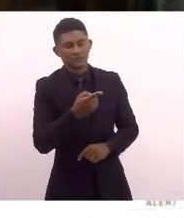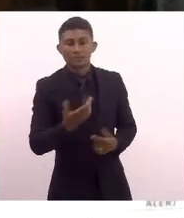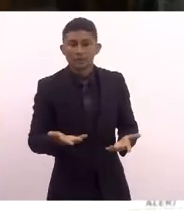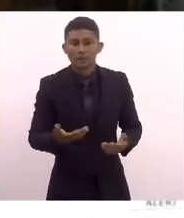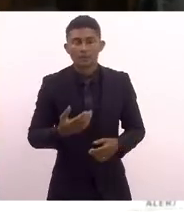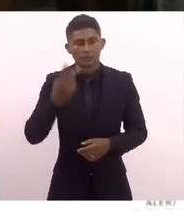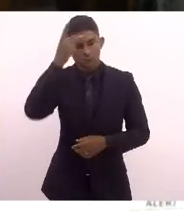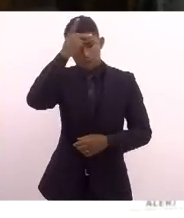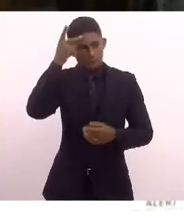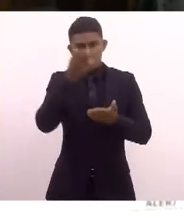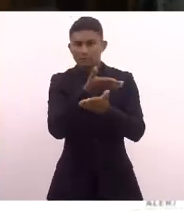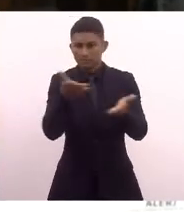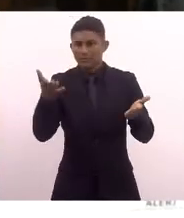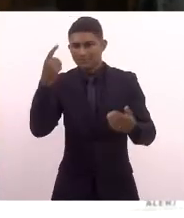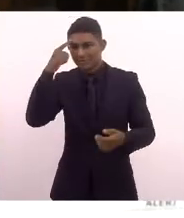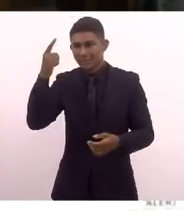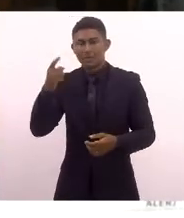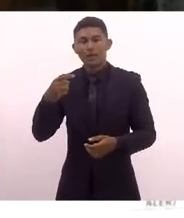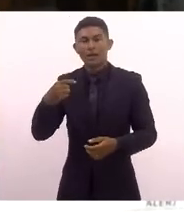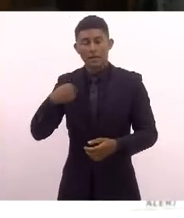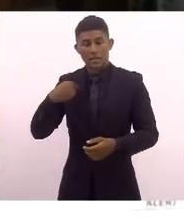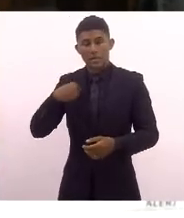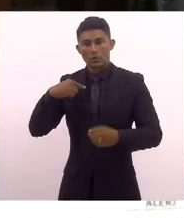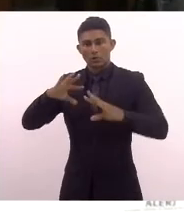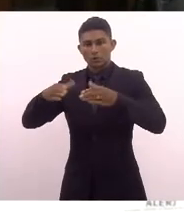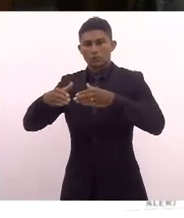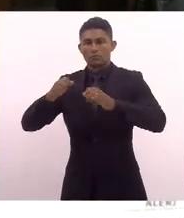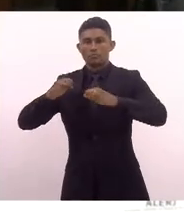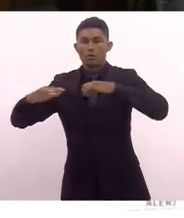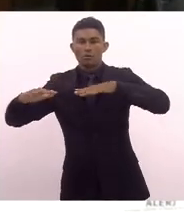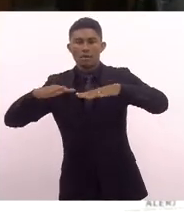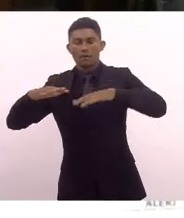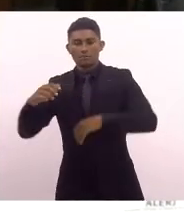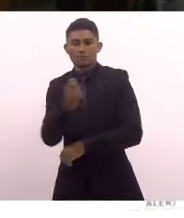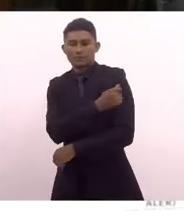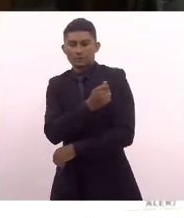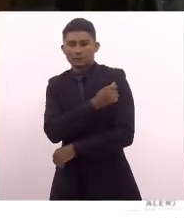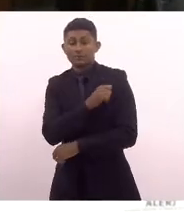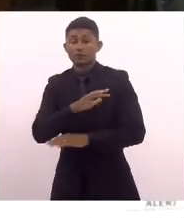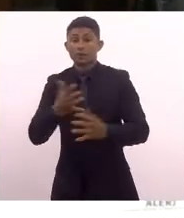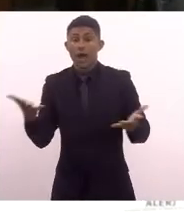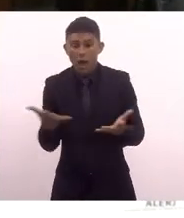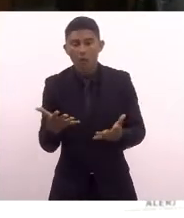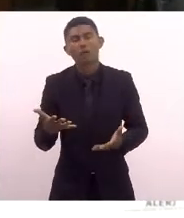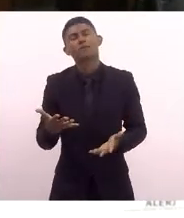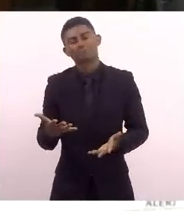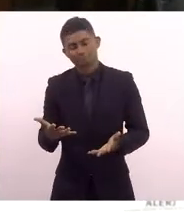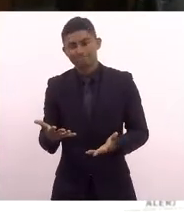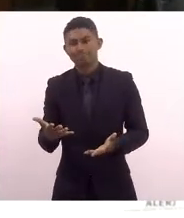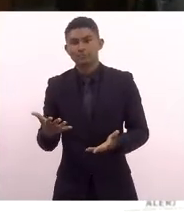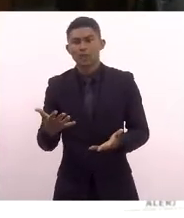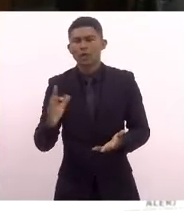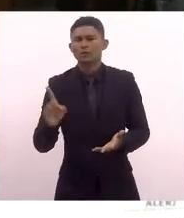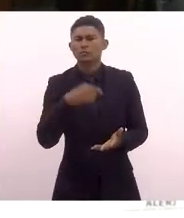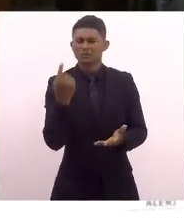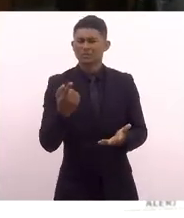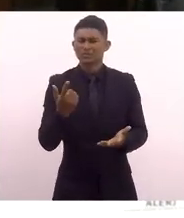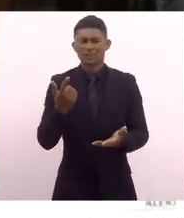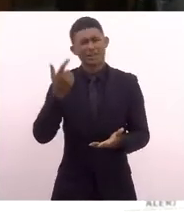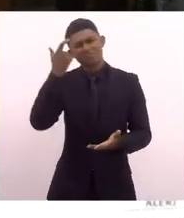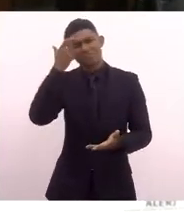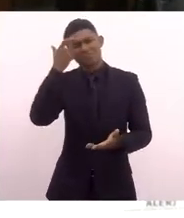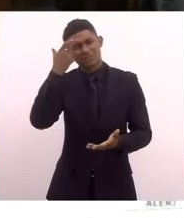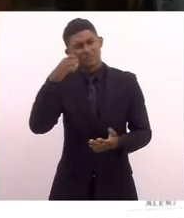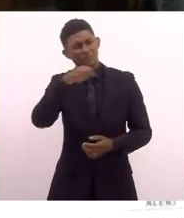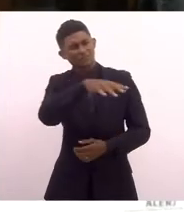reconheceram da onde eu estava no movimento estudantil. E esse é o momento, nós não podemos deixar a enfermagem